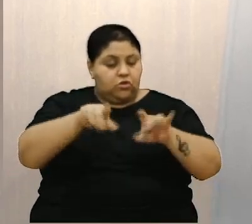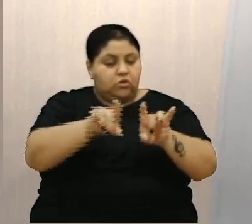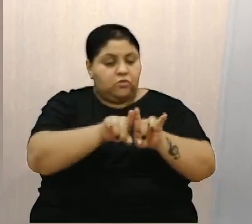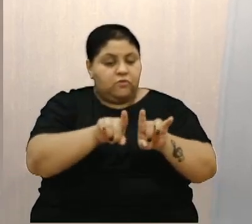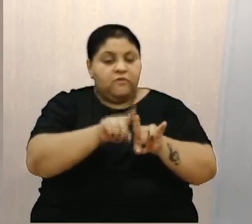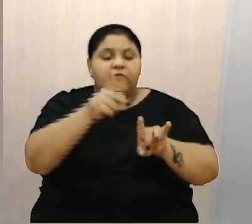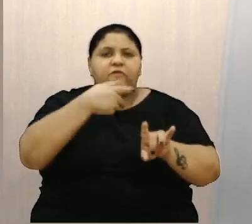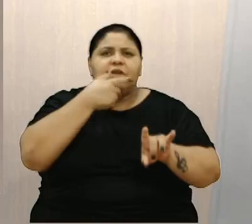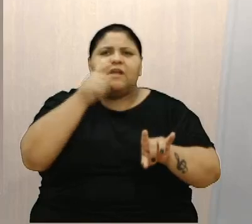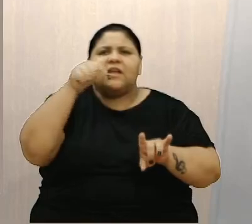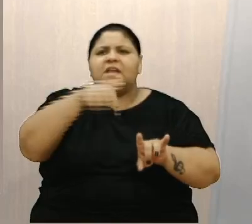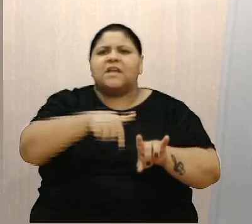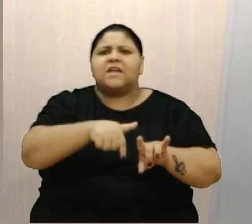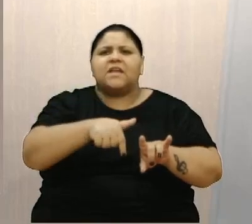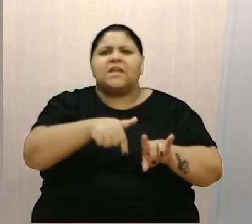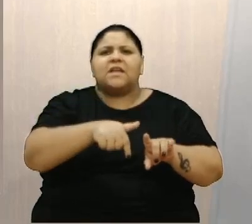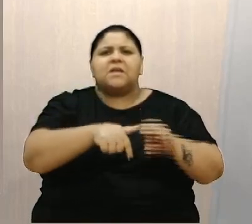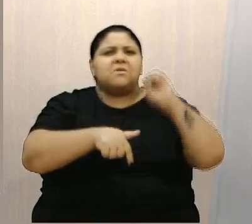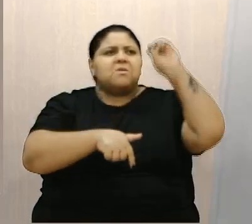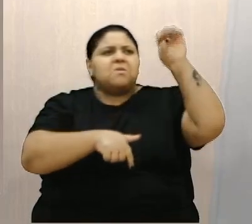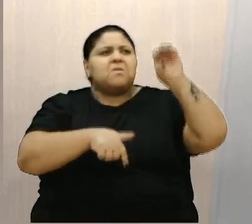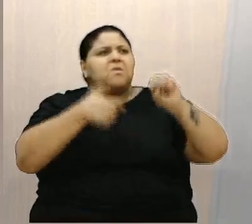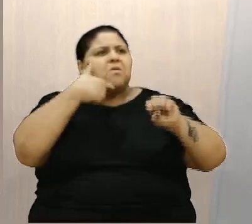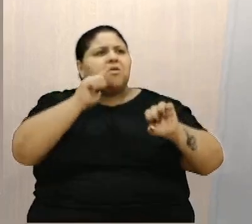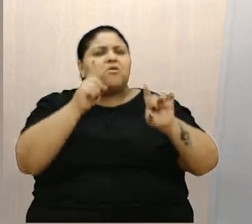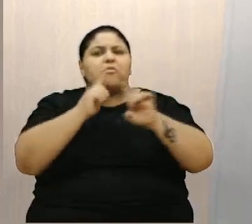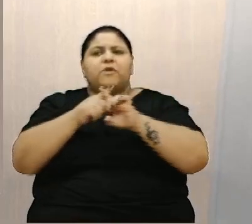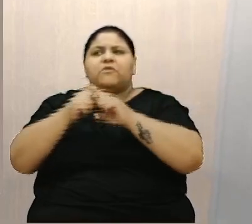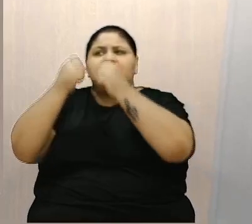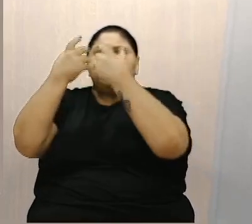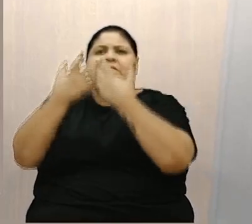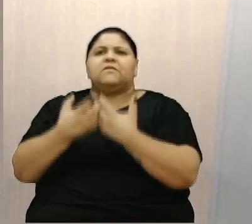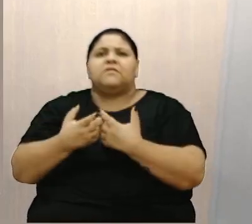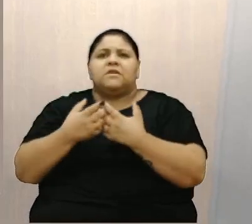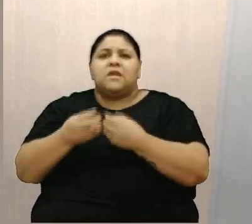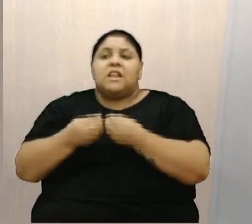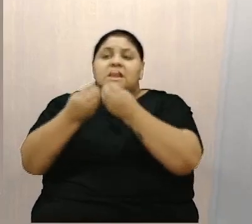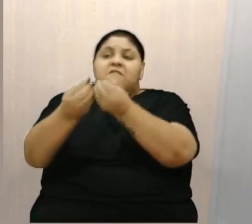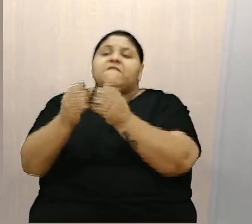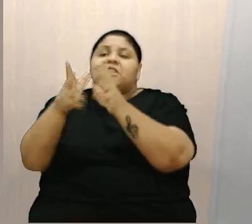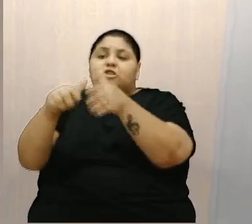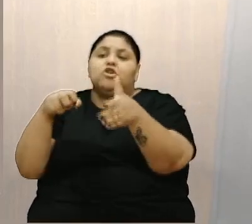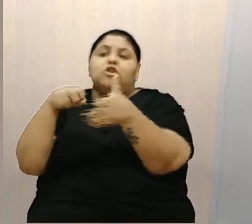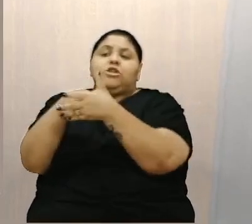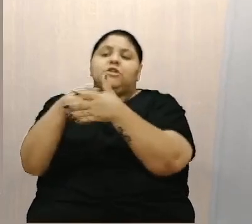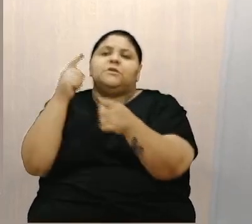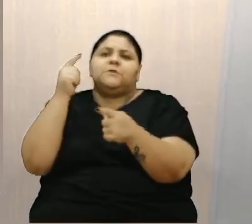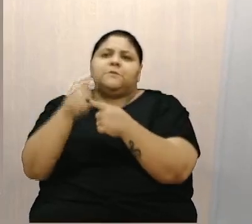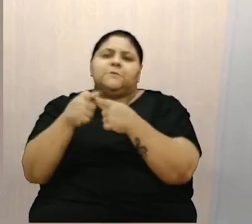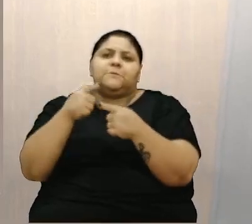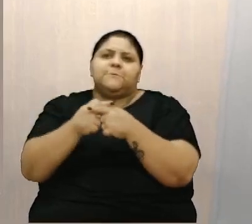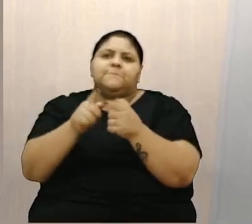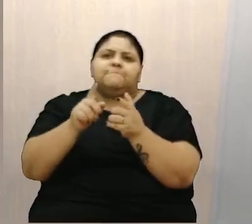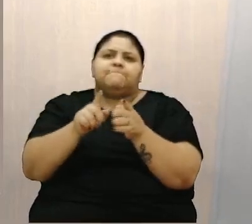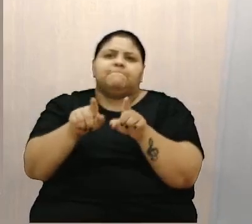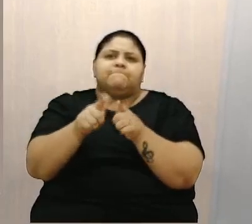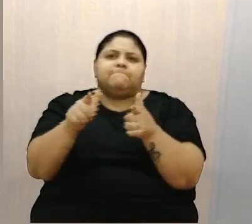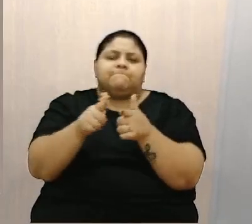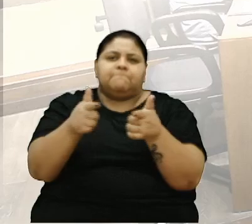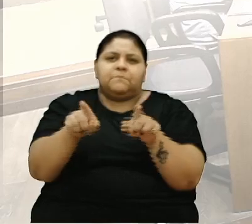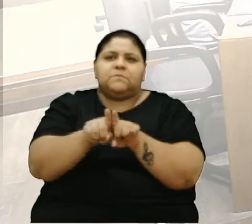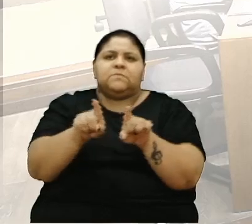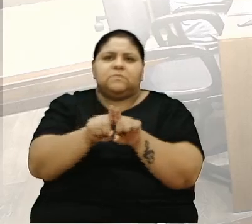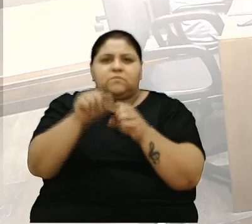diziam, não, aqui não cabe uma sinaleira. Mas por quê? Não, porque não tem relato. Levei todos os acidentes lá, porque a gente tem dos jornais, inclusive. Obrigado,